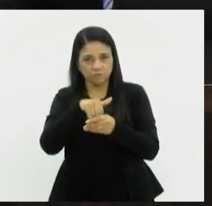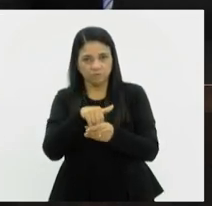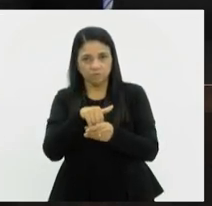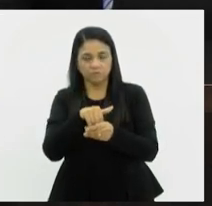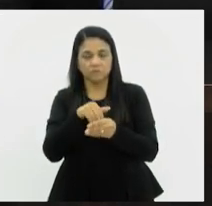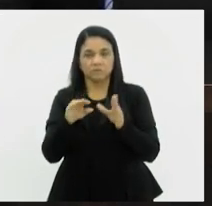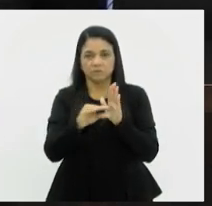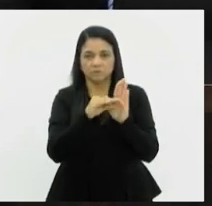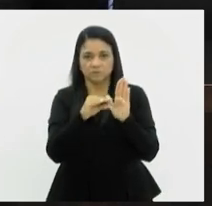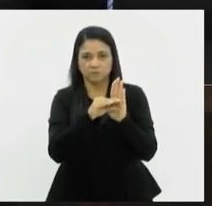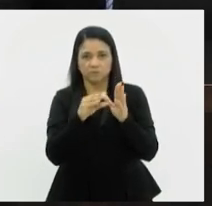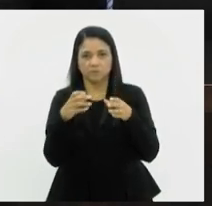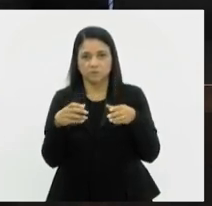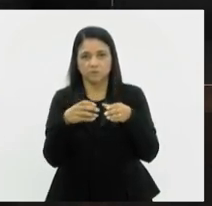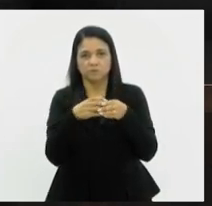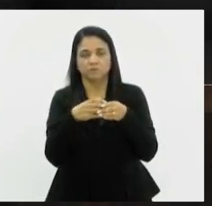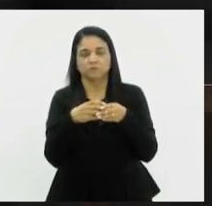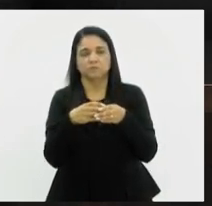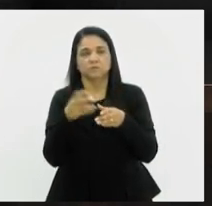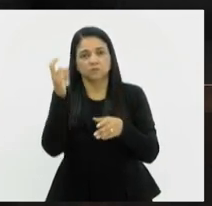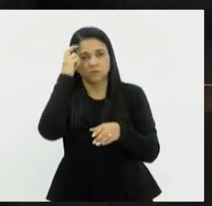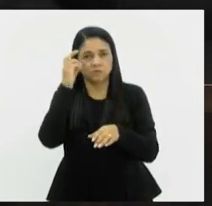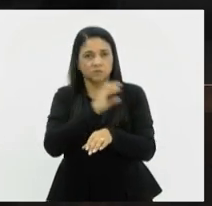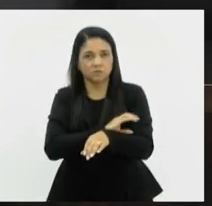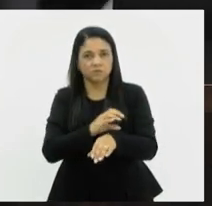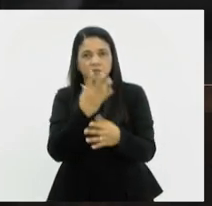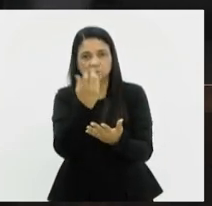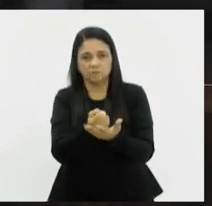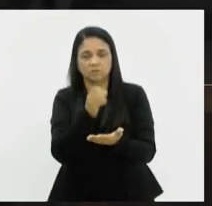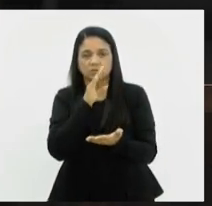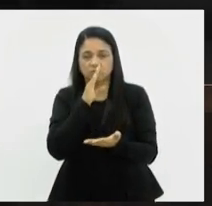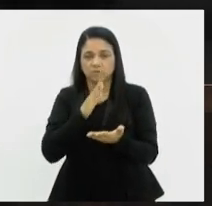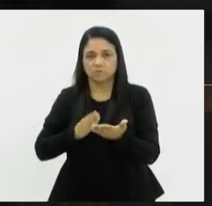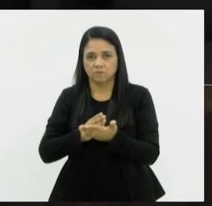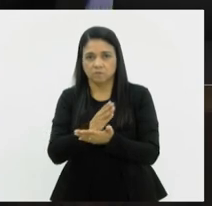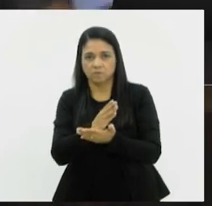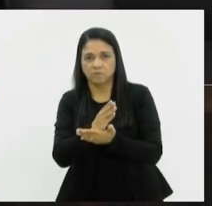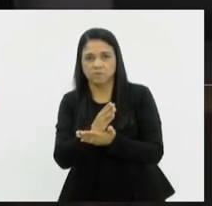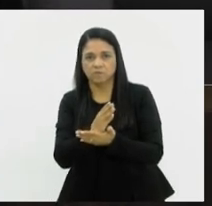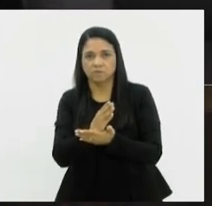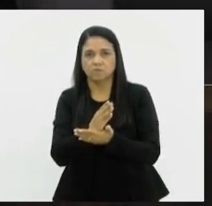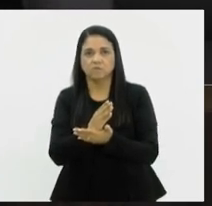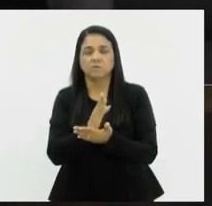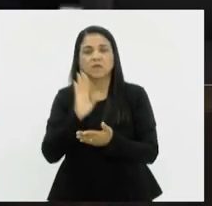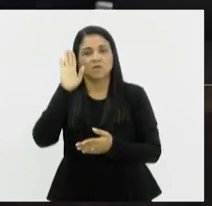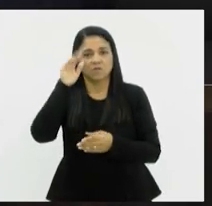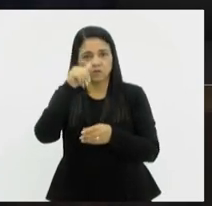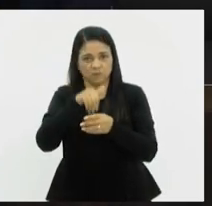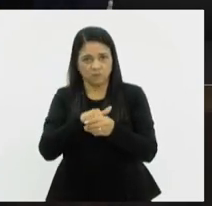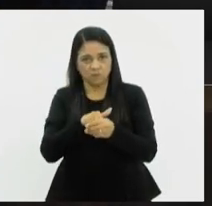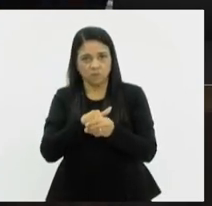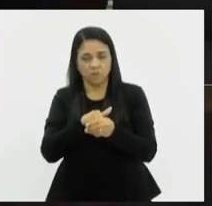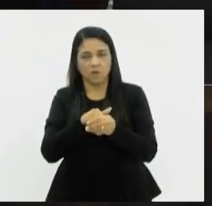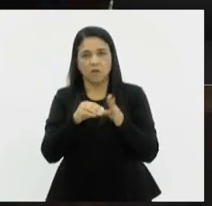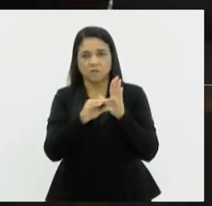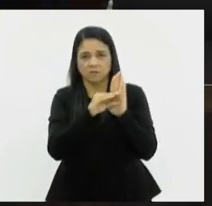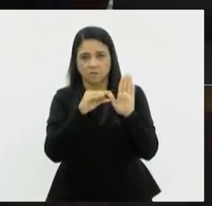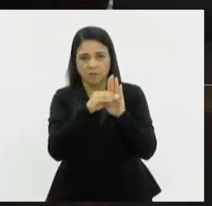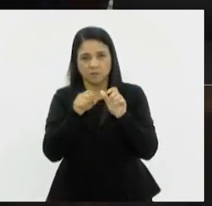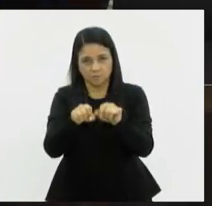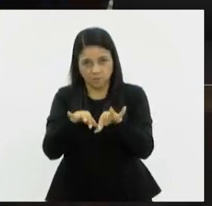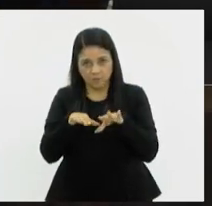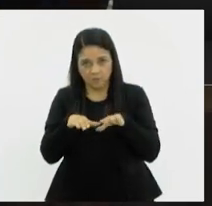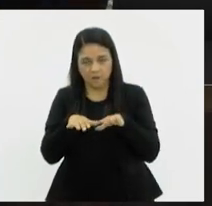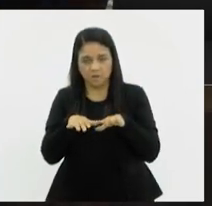a emenda da Comissão de Cultura. Senhores que aprovam, permaneçam como estão. Aprovado. em votação as emendas de